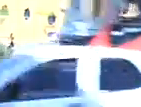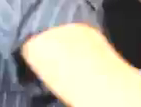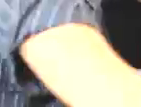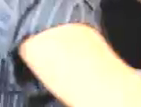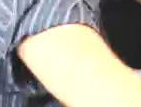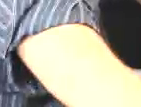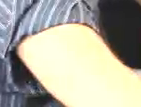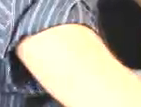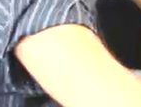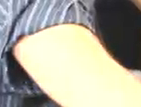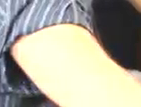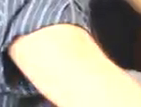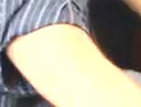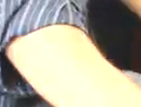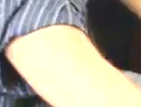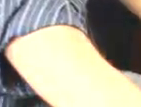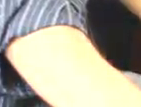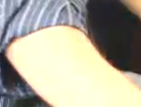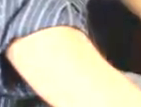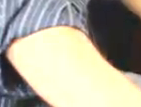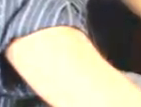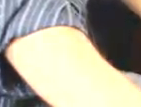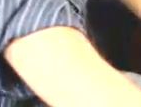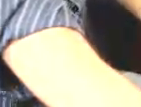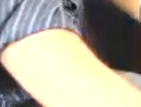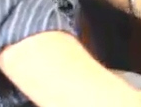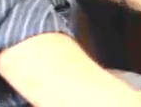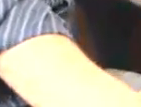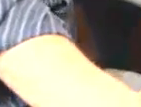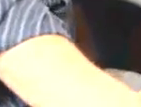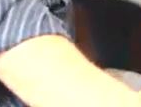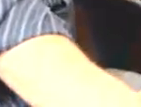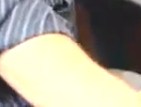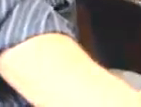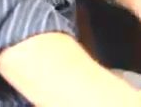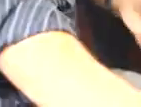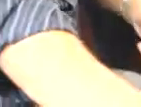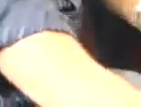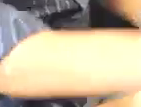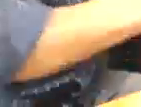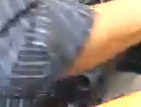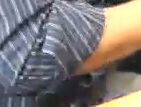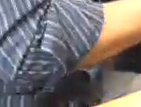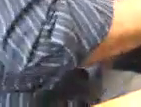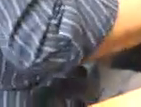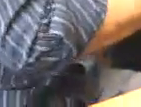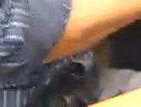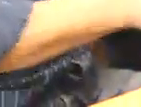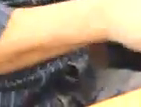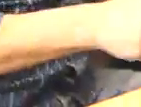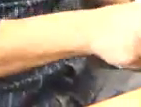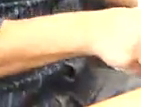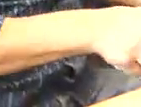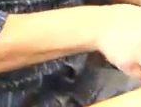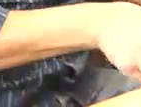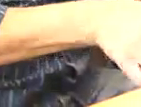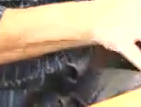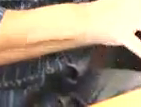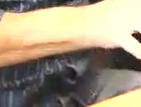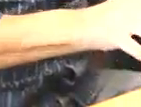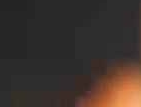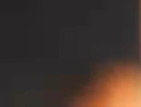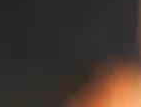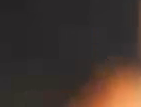A ouvidoria é o canal de comunicação direto entre a população e a Câmara. Envie sugestões, reclamações e